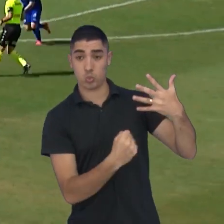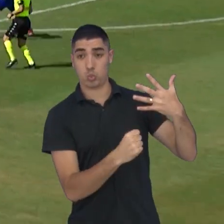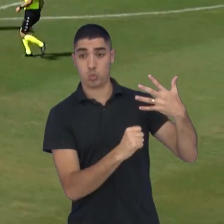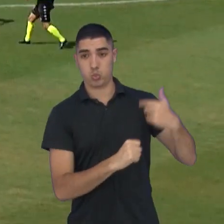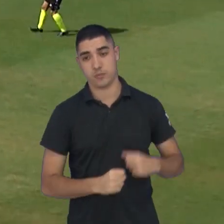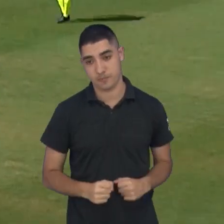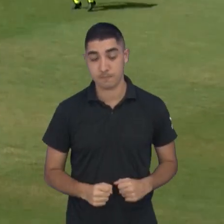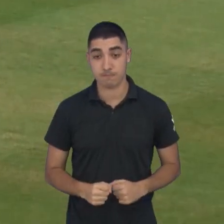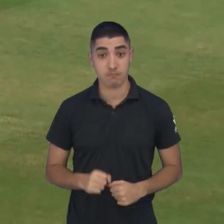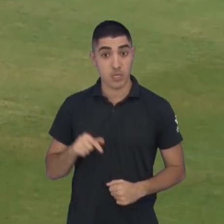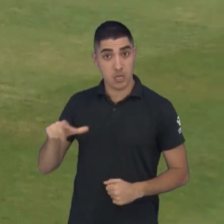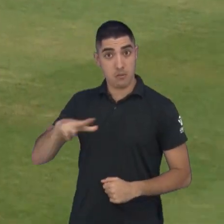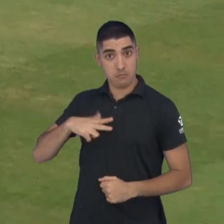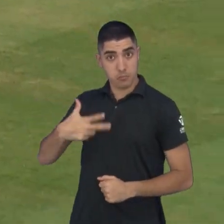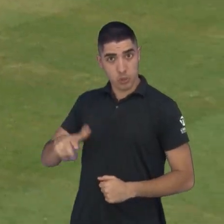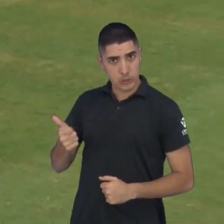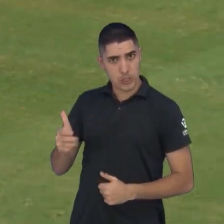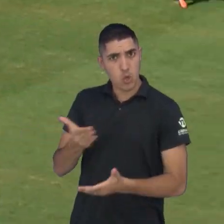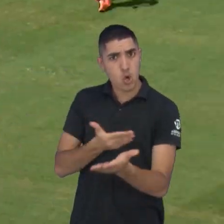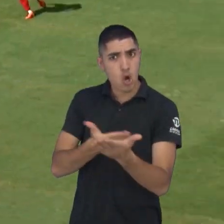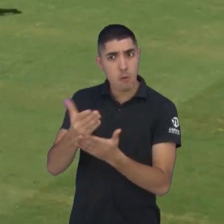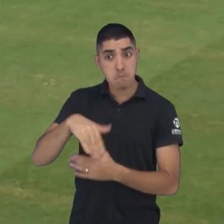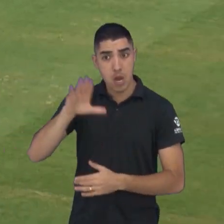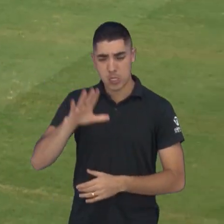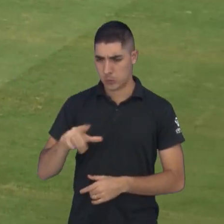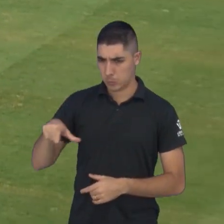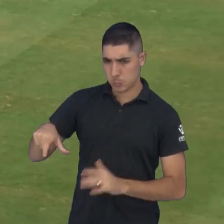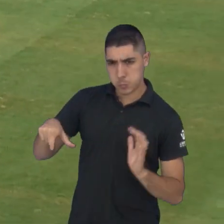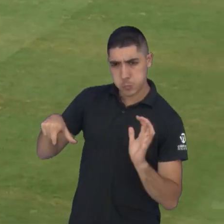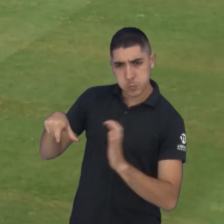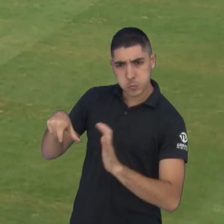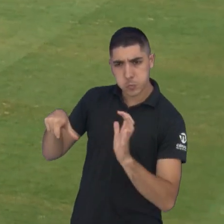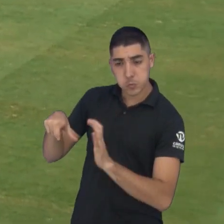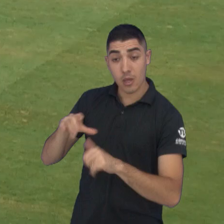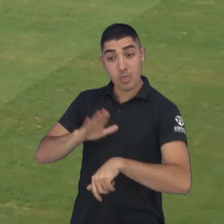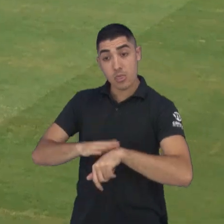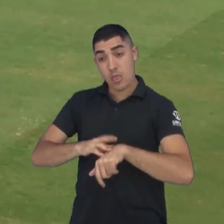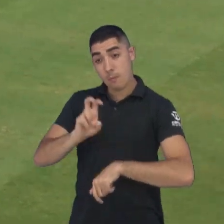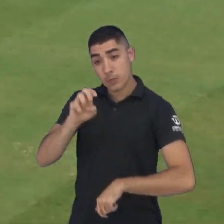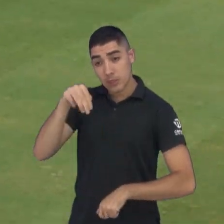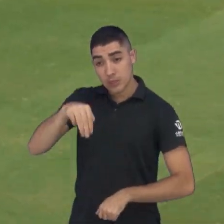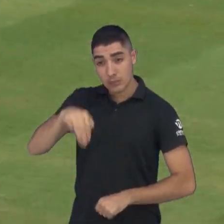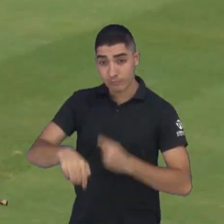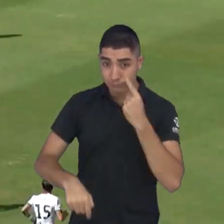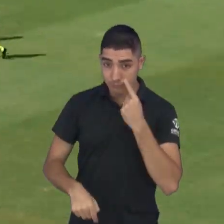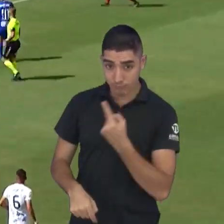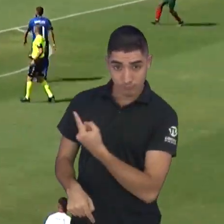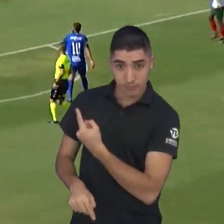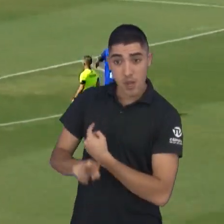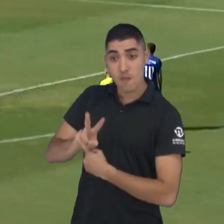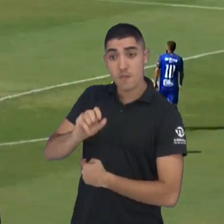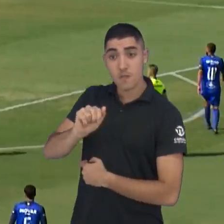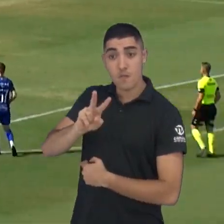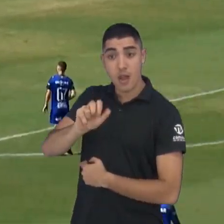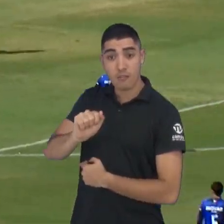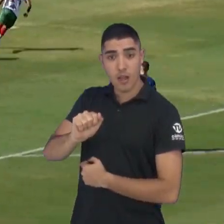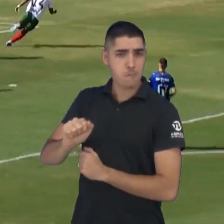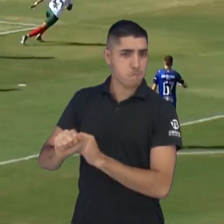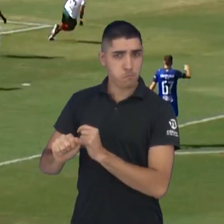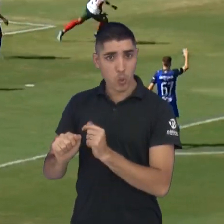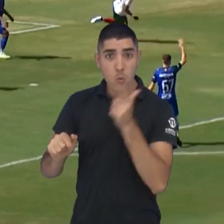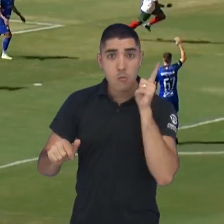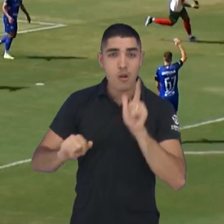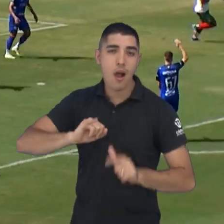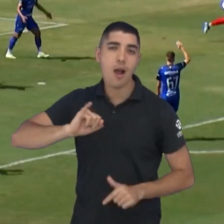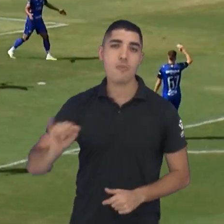isso, a Portuguesa Santista começou melhor. E aos 5 minutos de partida, Vavá subiu e aproveitou o cruzamento